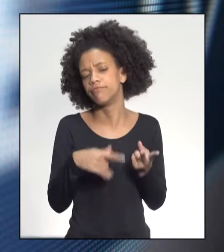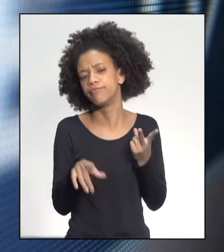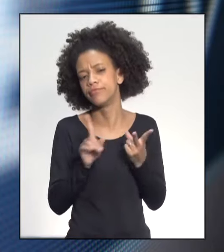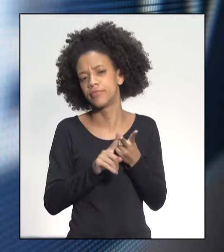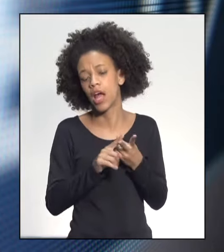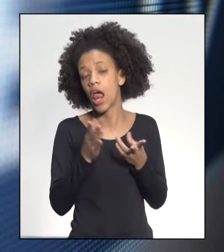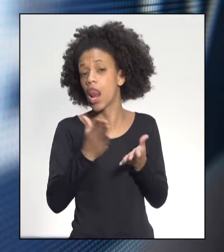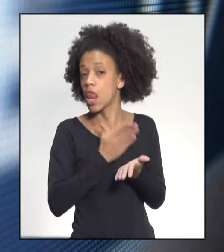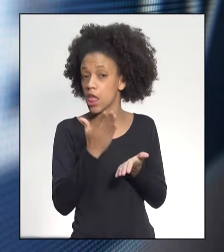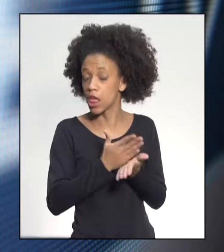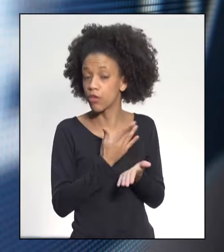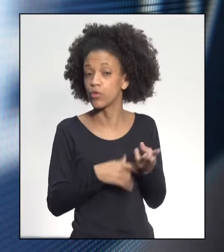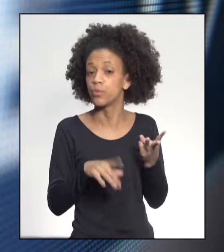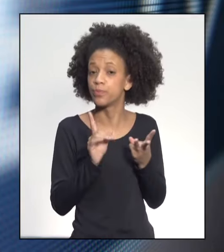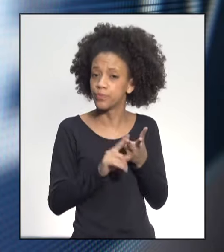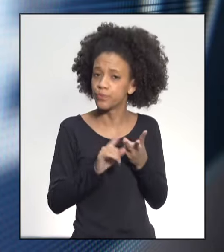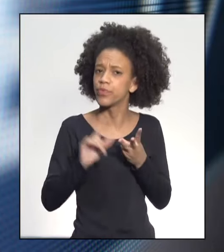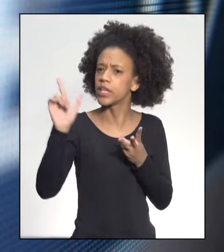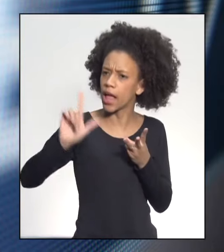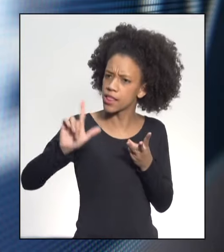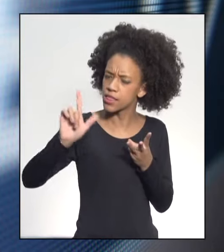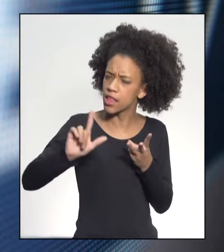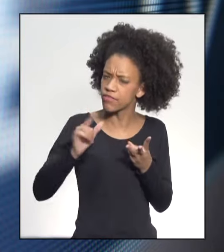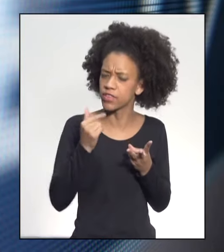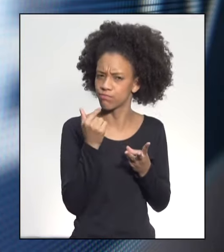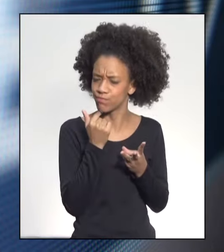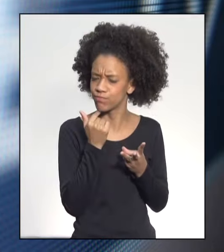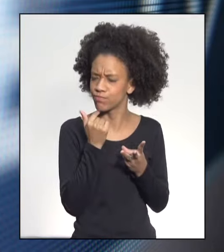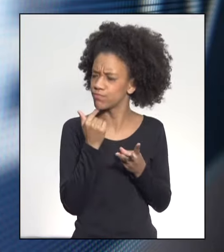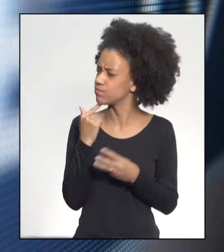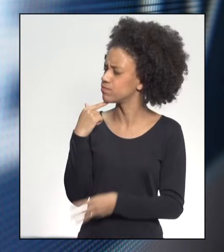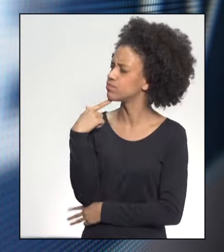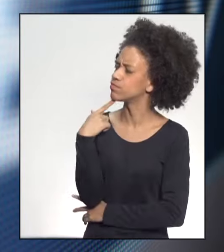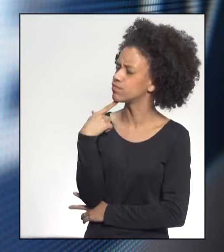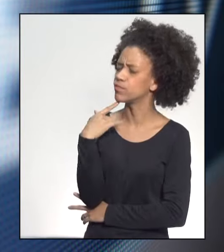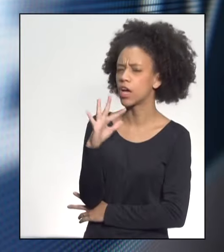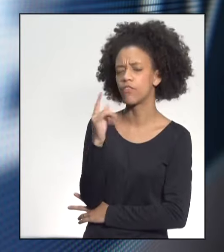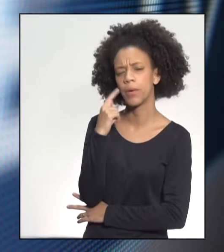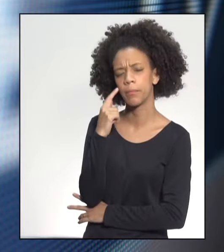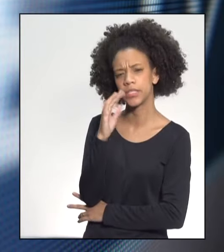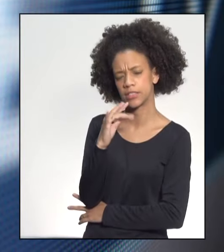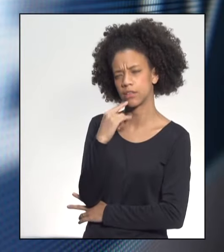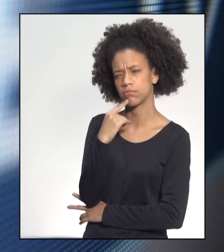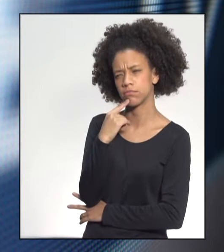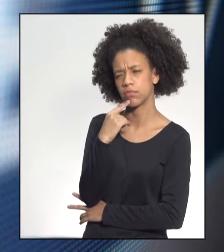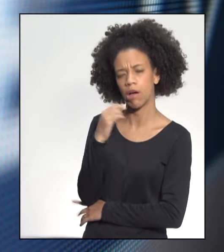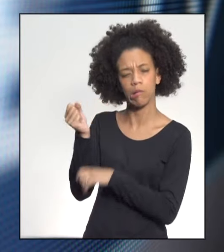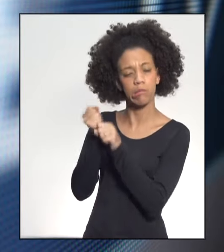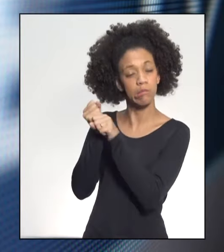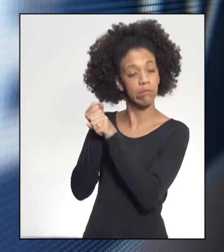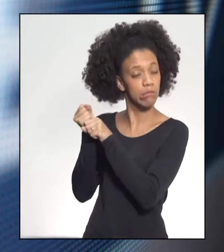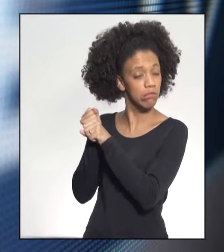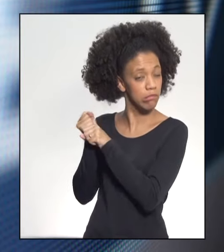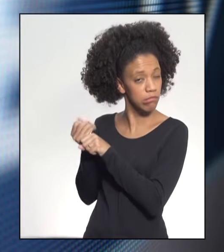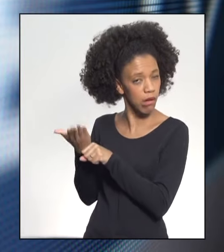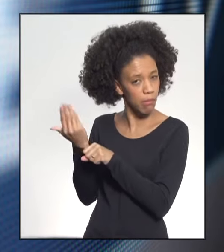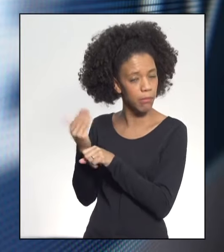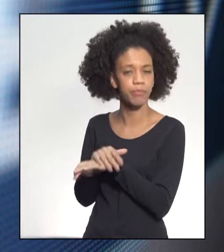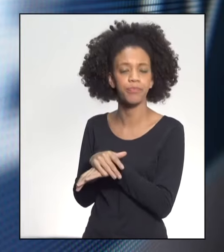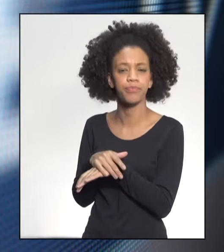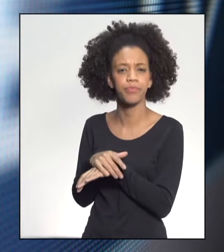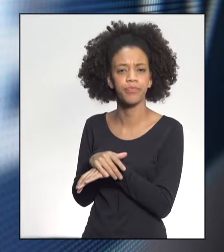um livro e tem a TV. O que isso quer dizer? Olha, vamos pensar alguns anos atrás, assim, que esses